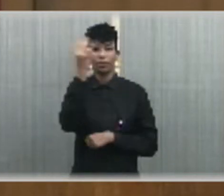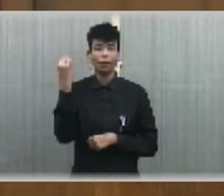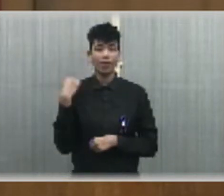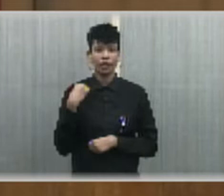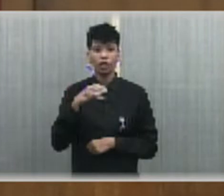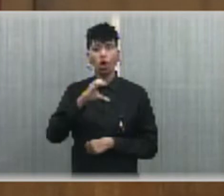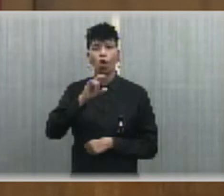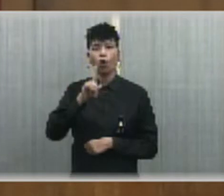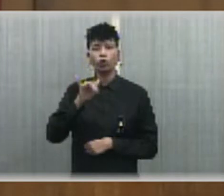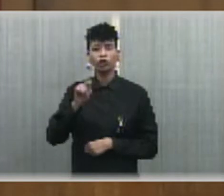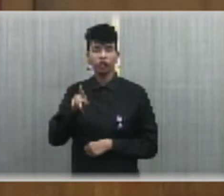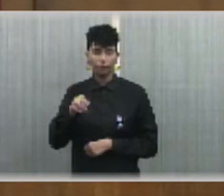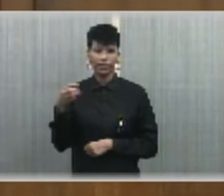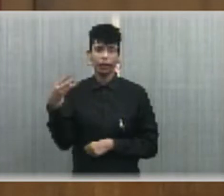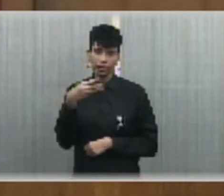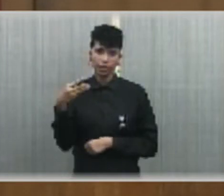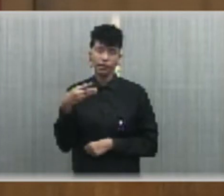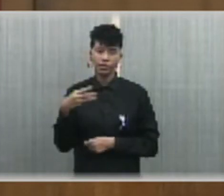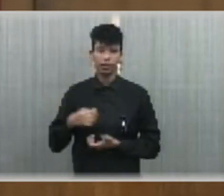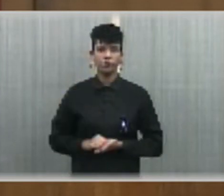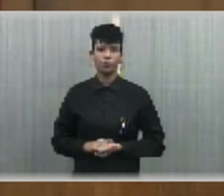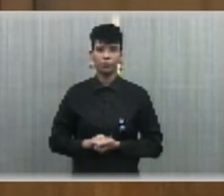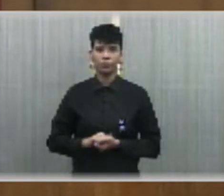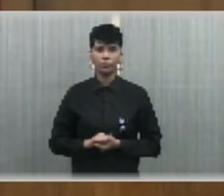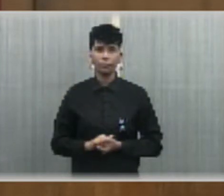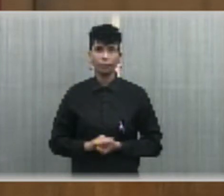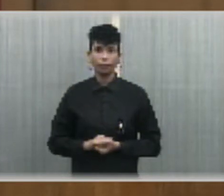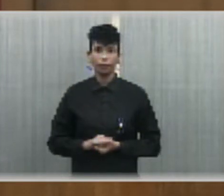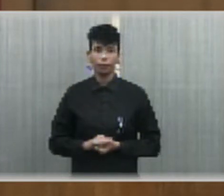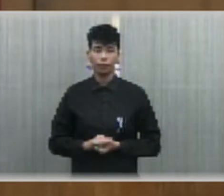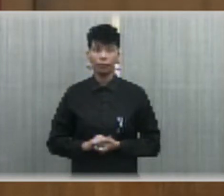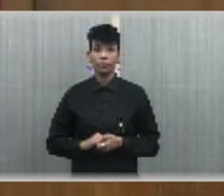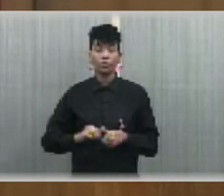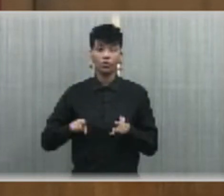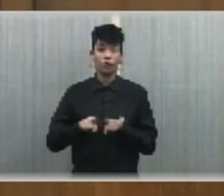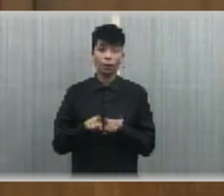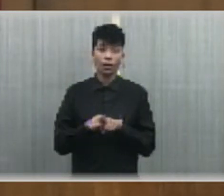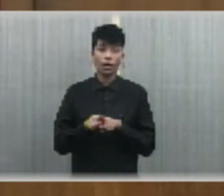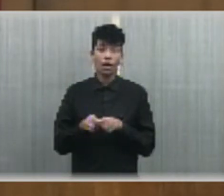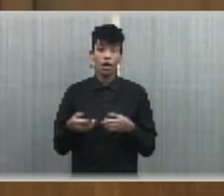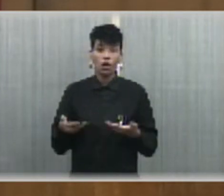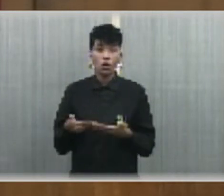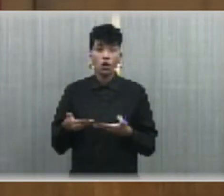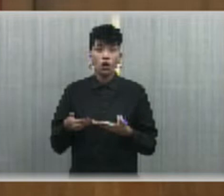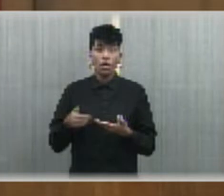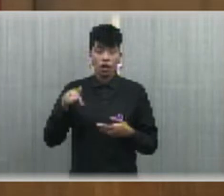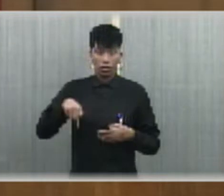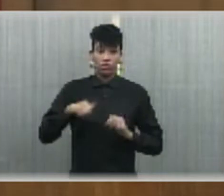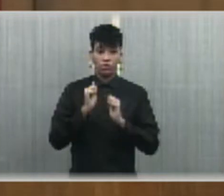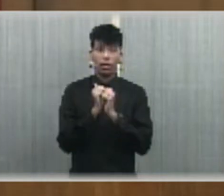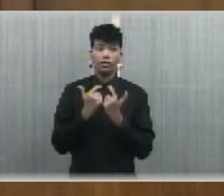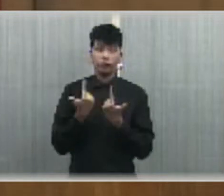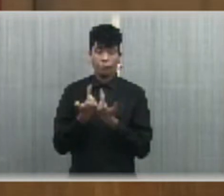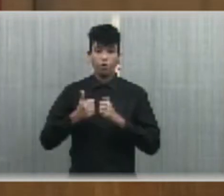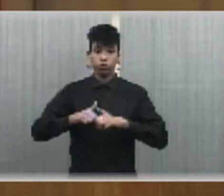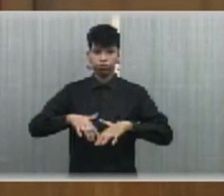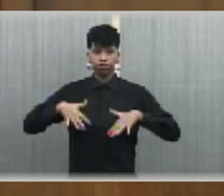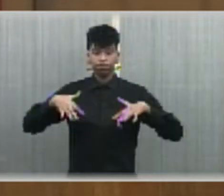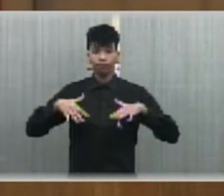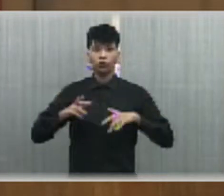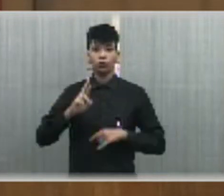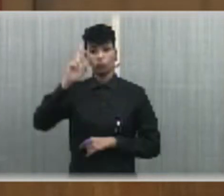da outras providências. Com anuência do Palácio do Plenário, o senhor